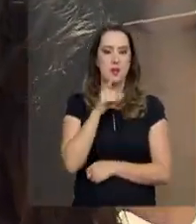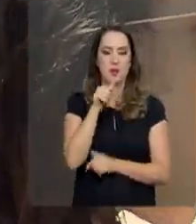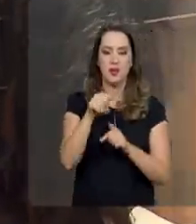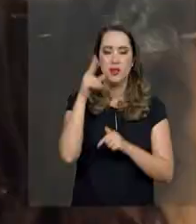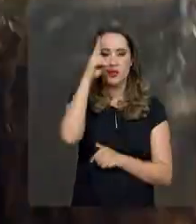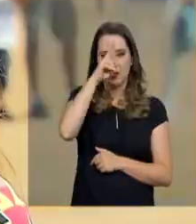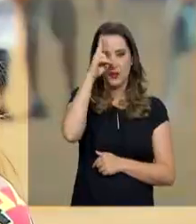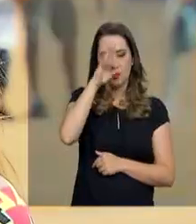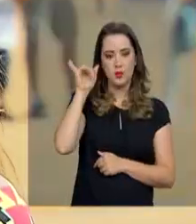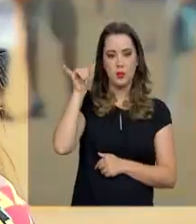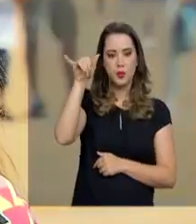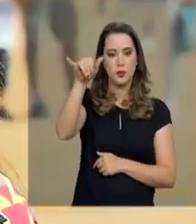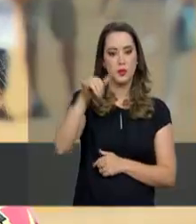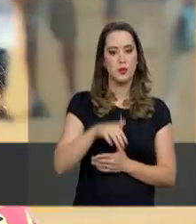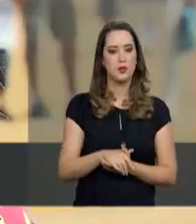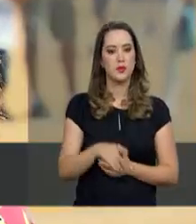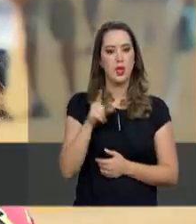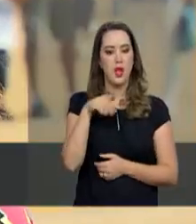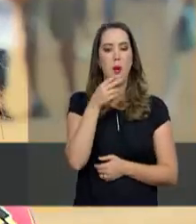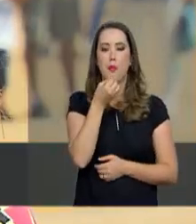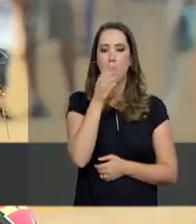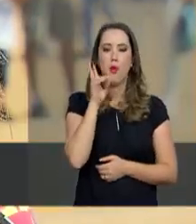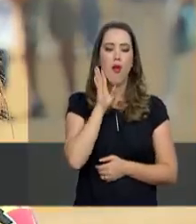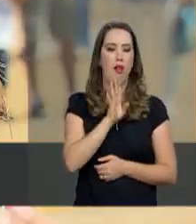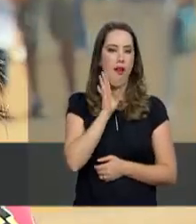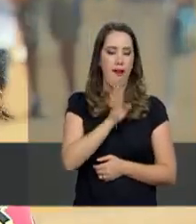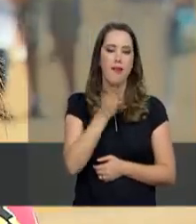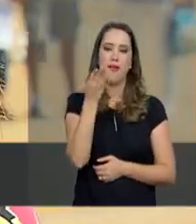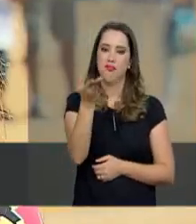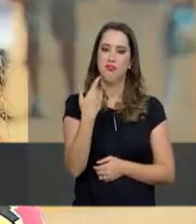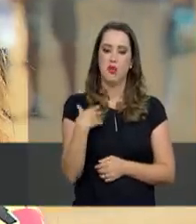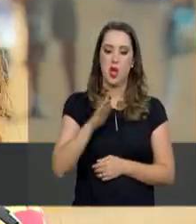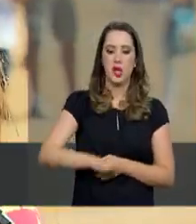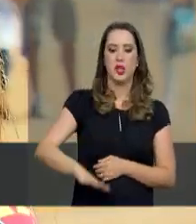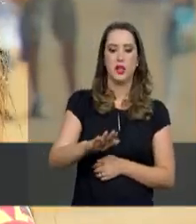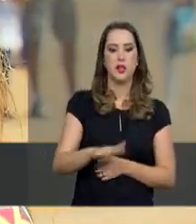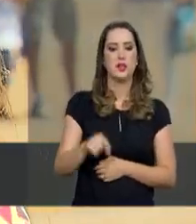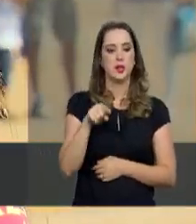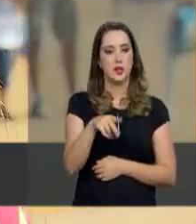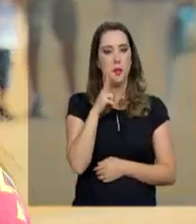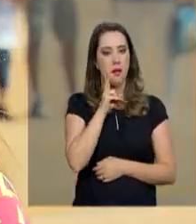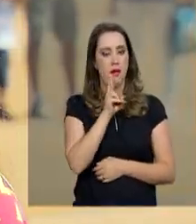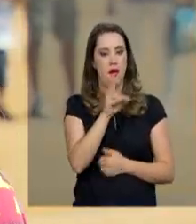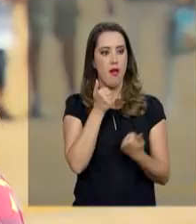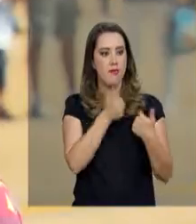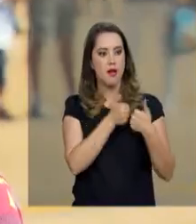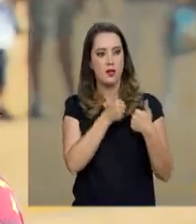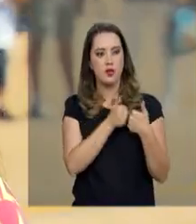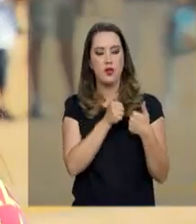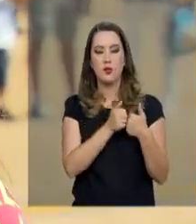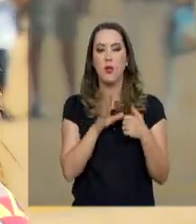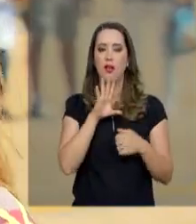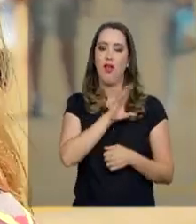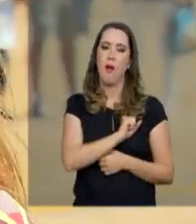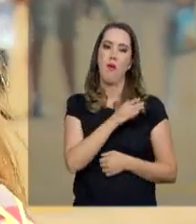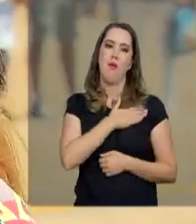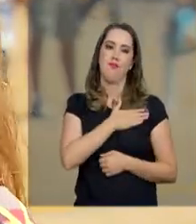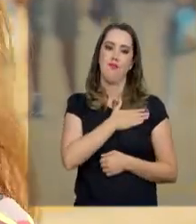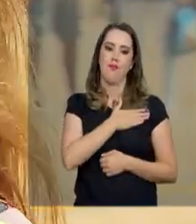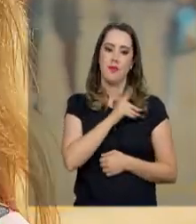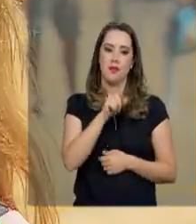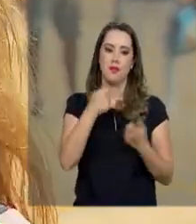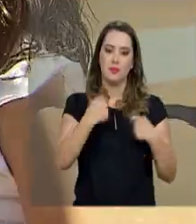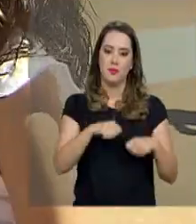história da aviação. Eu acho que é bem legal trazer crianças, principalmente para um evento como esse, né? Para a gente resgatar esse amor à nossa pátria,